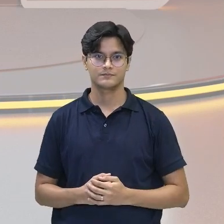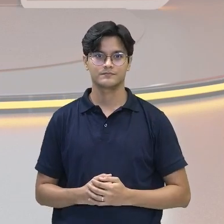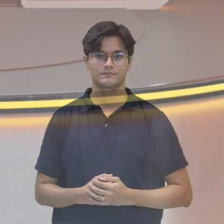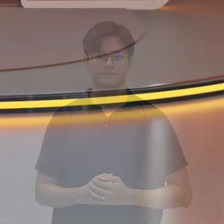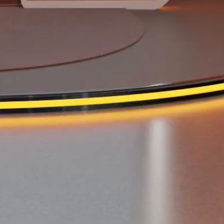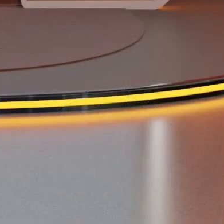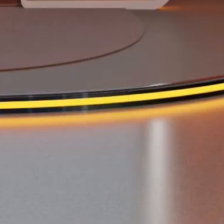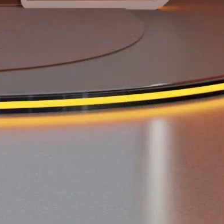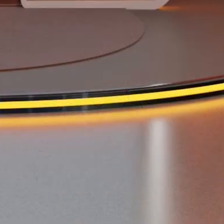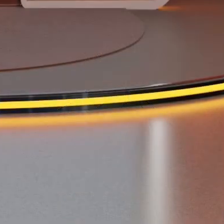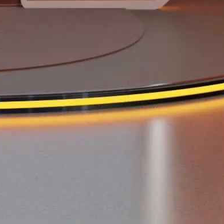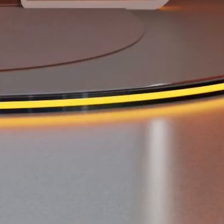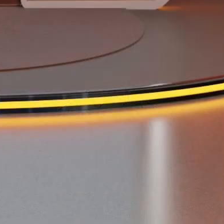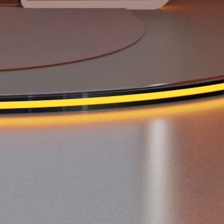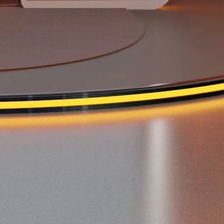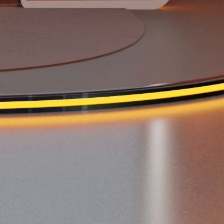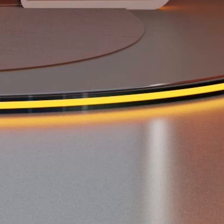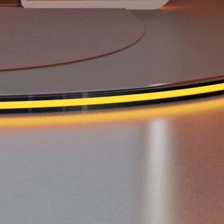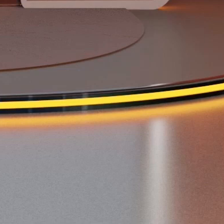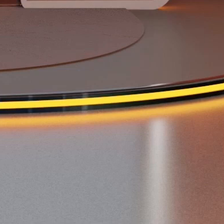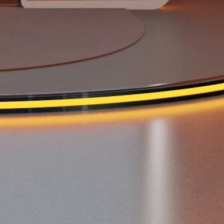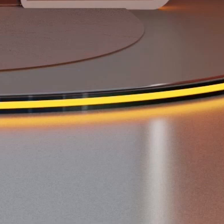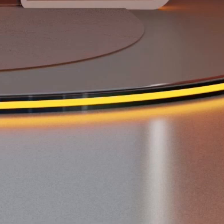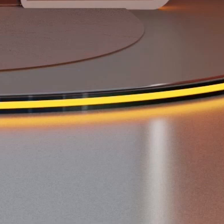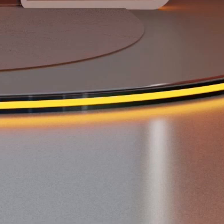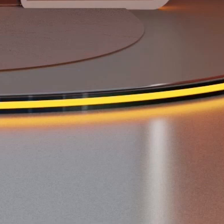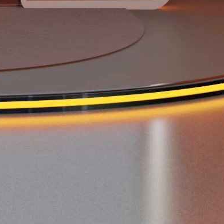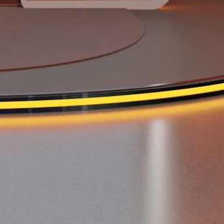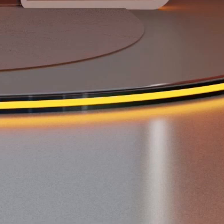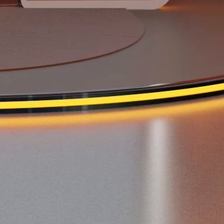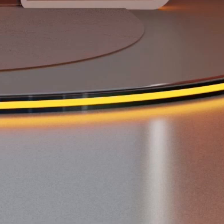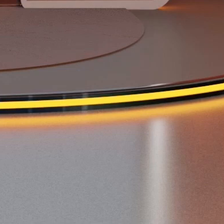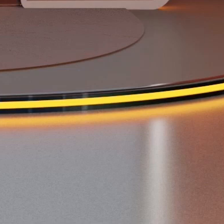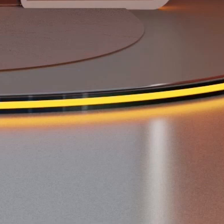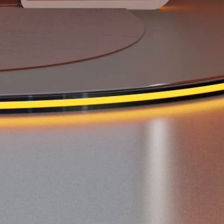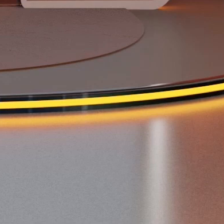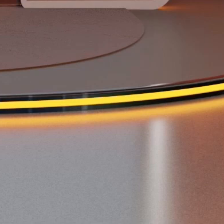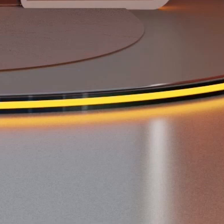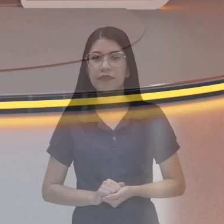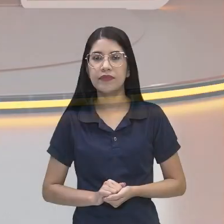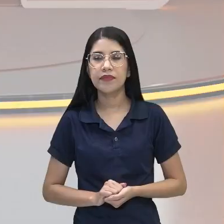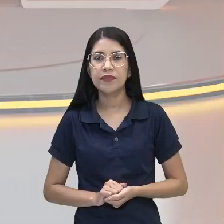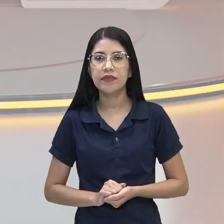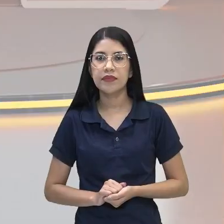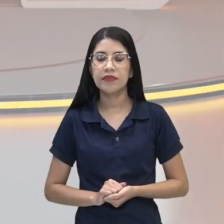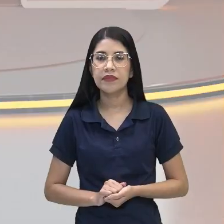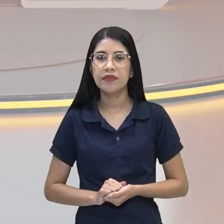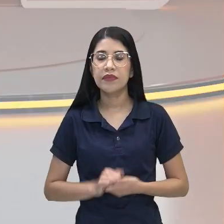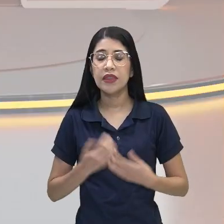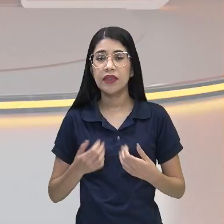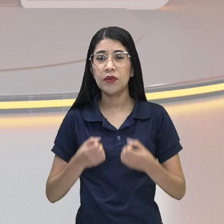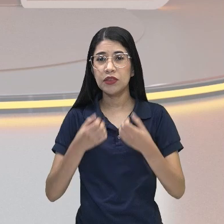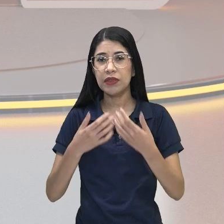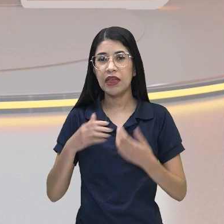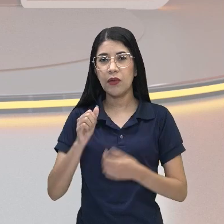né, que não quer o Estado intervindo, né, na economia nem na vida da sociedade, o Estado de bem social vê diferente,